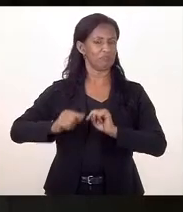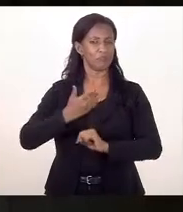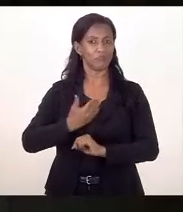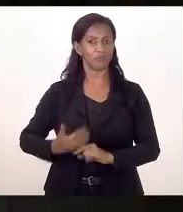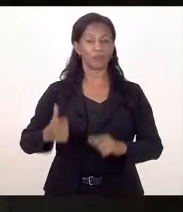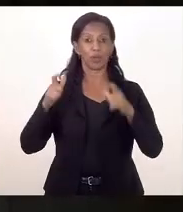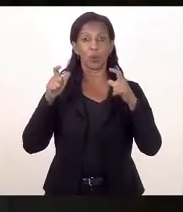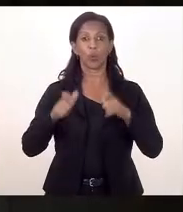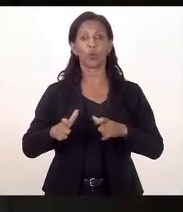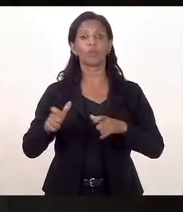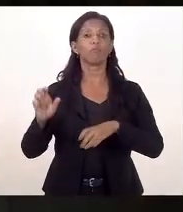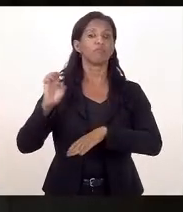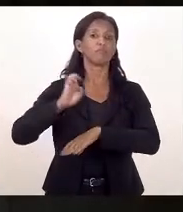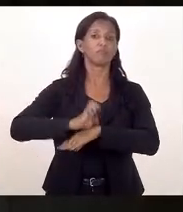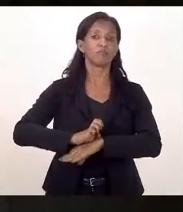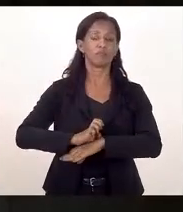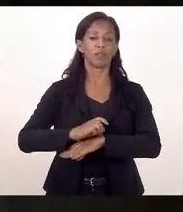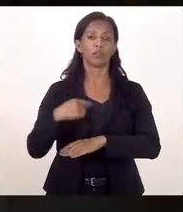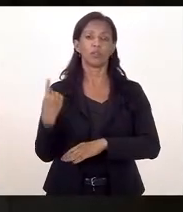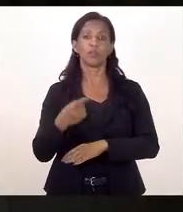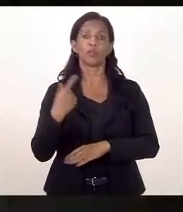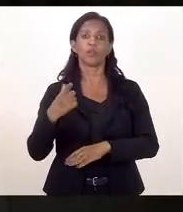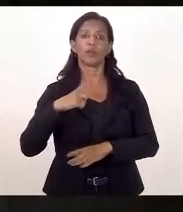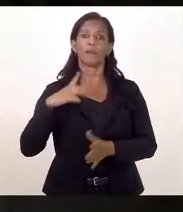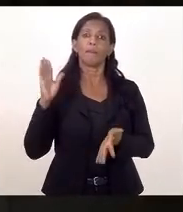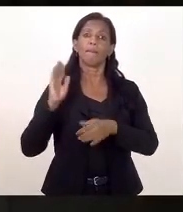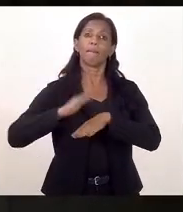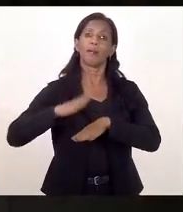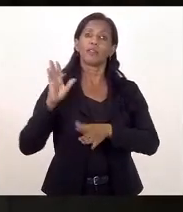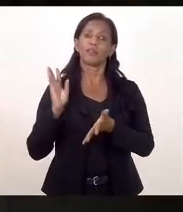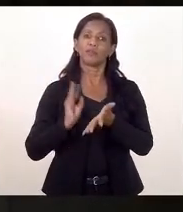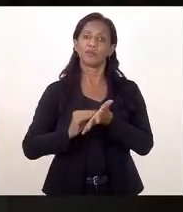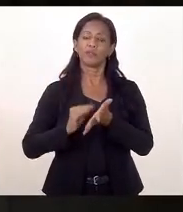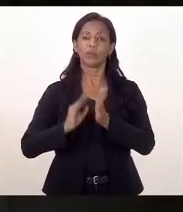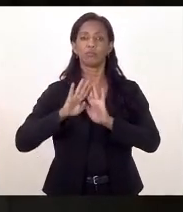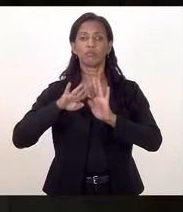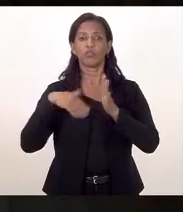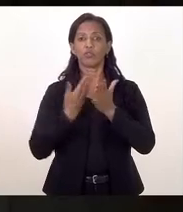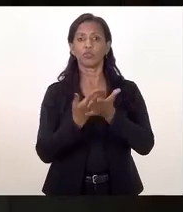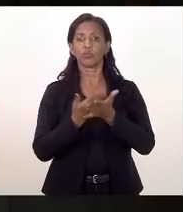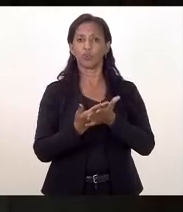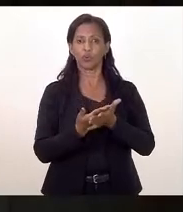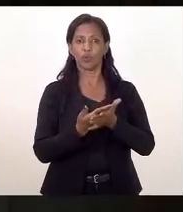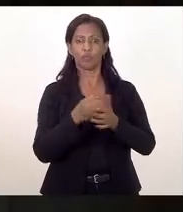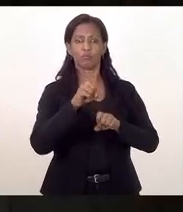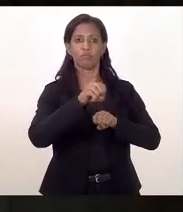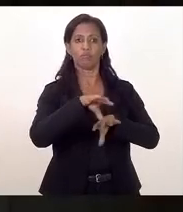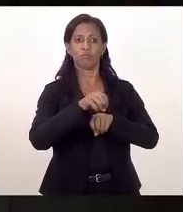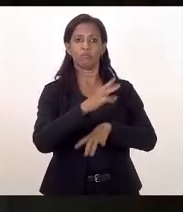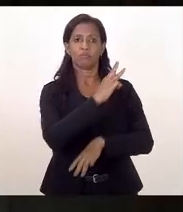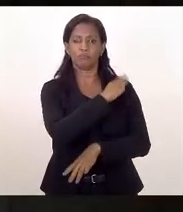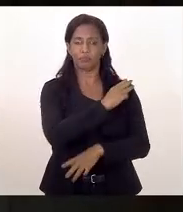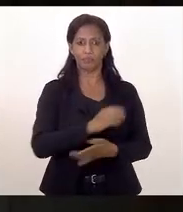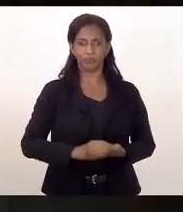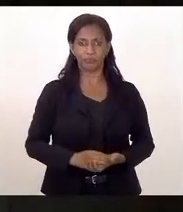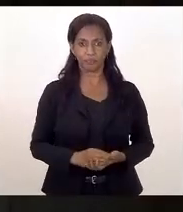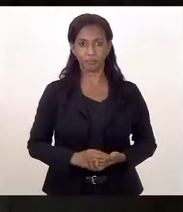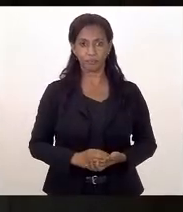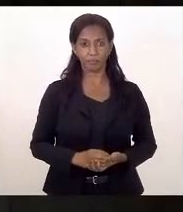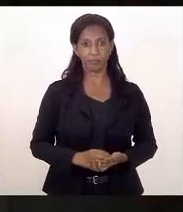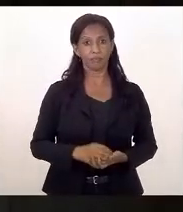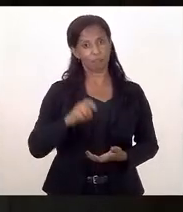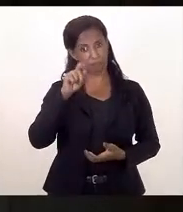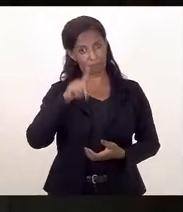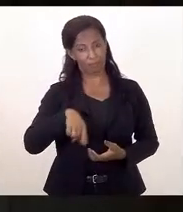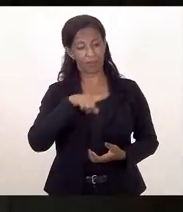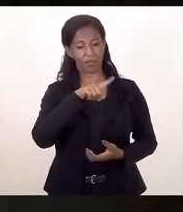onde nesse Estado nós temos mais falta de escolas de ensino médio. É na Zona Oeste